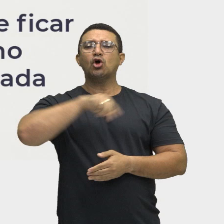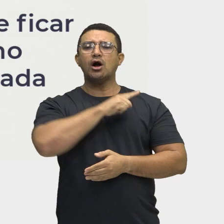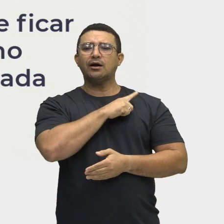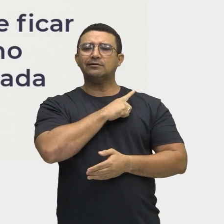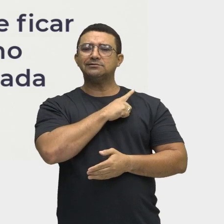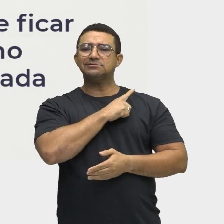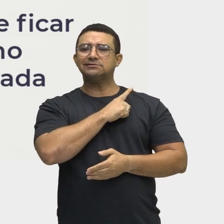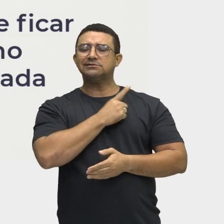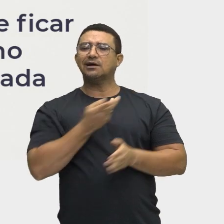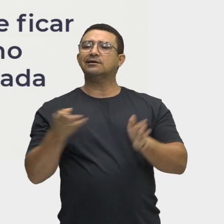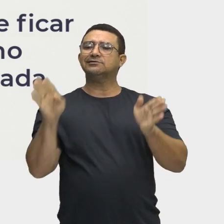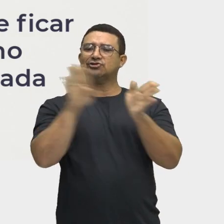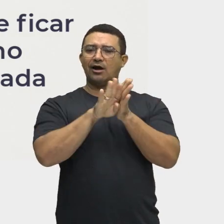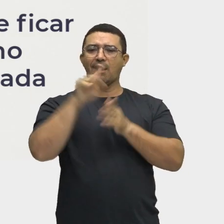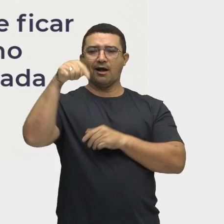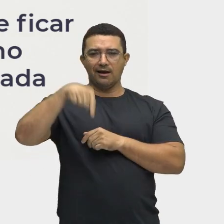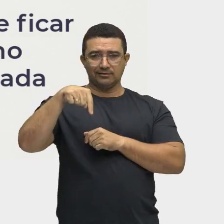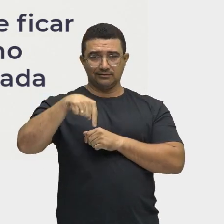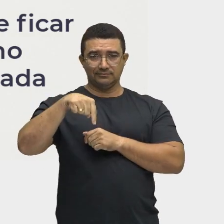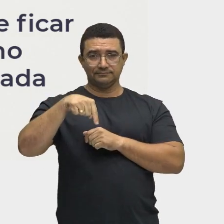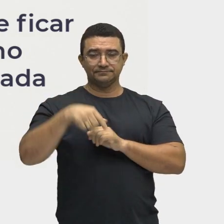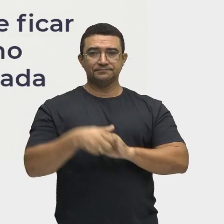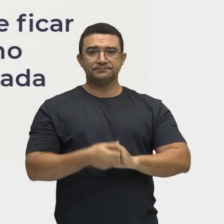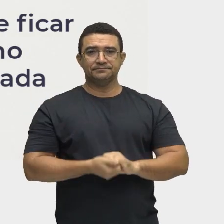chegaremos aqui, tudo bem? Why